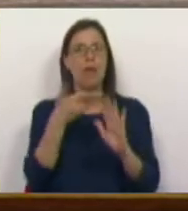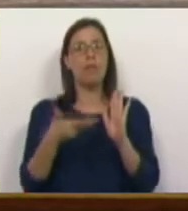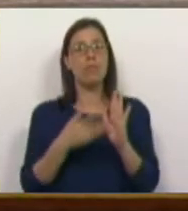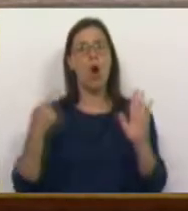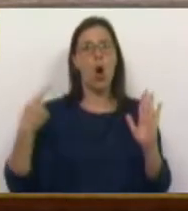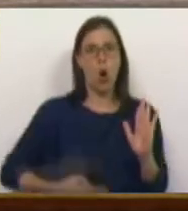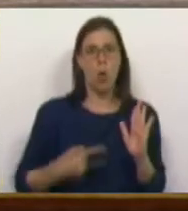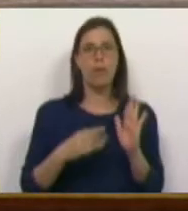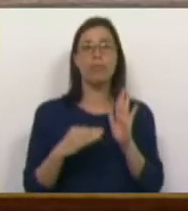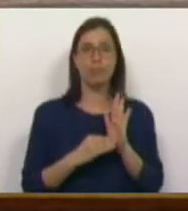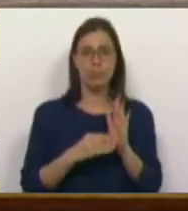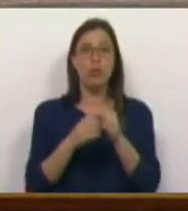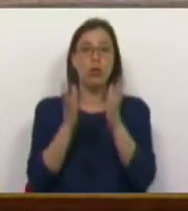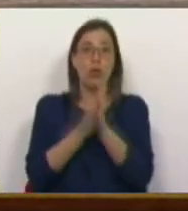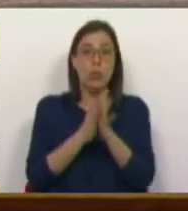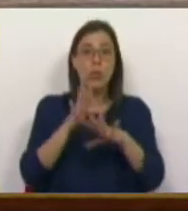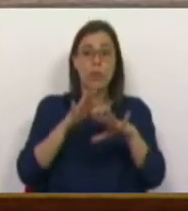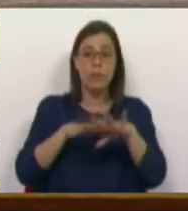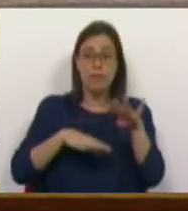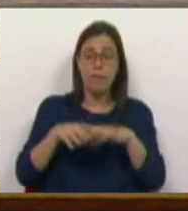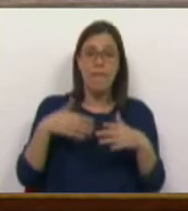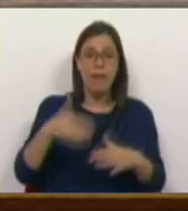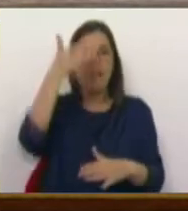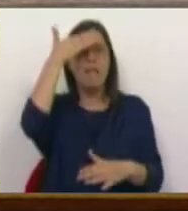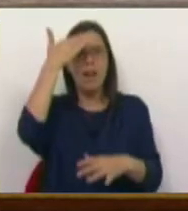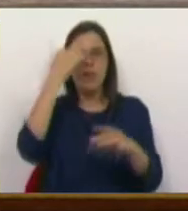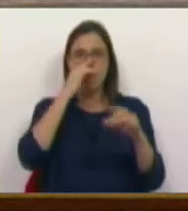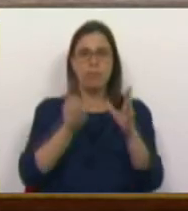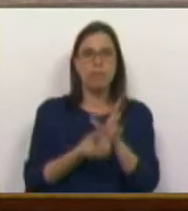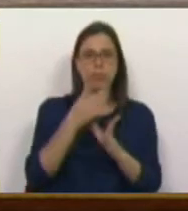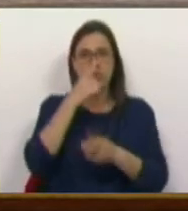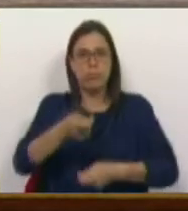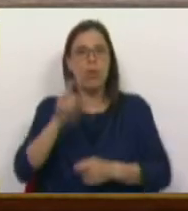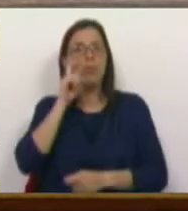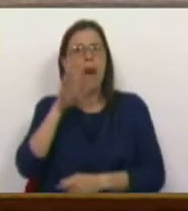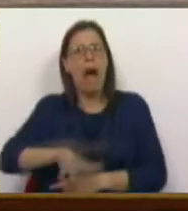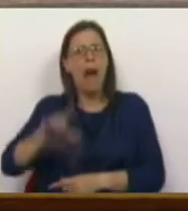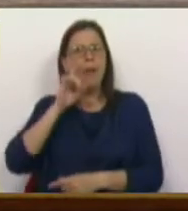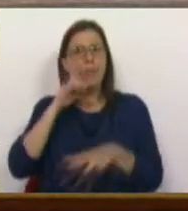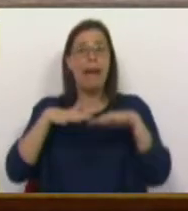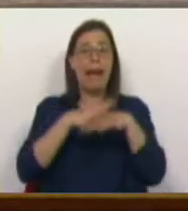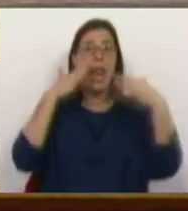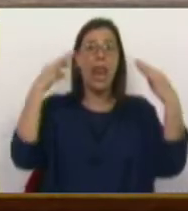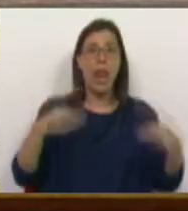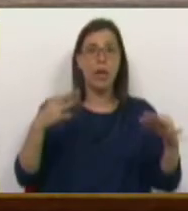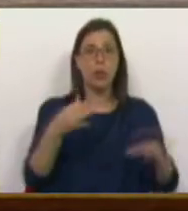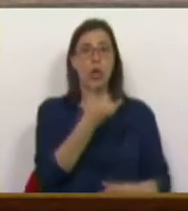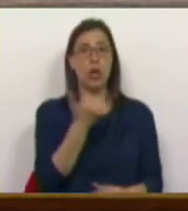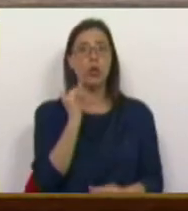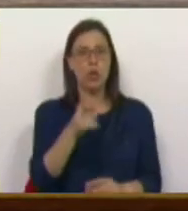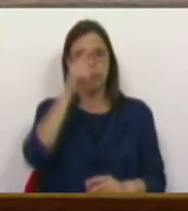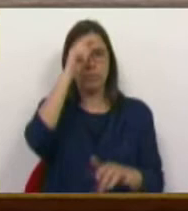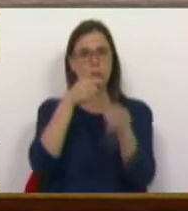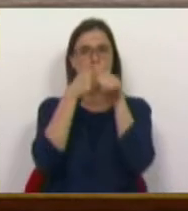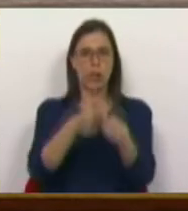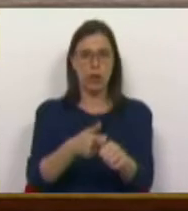a obrigatoriedade de que todas as ações florestais projetadas para áreas protegidas e da rede Natura 2000 respeitem